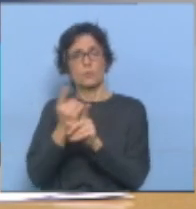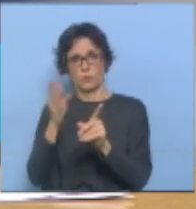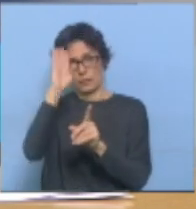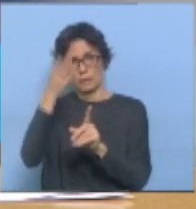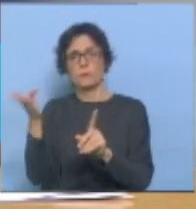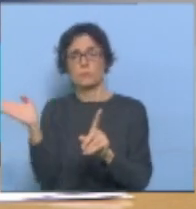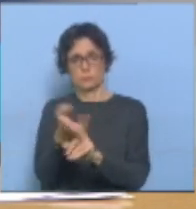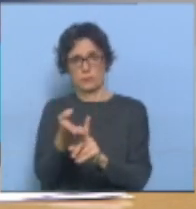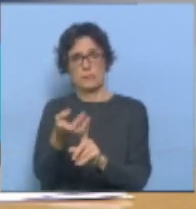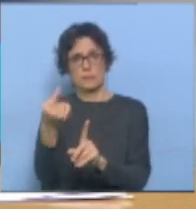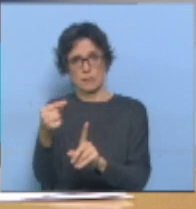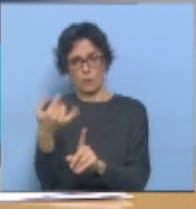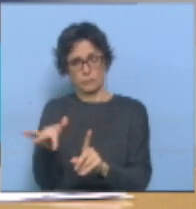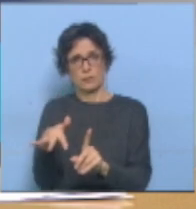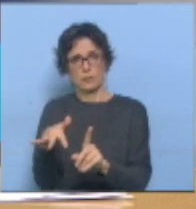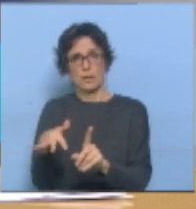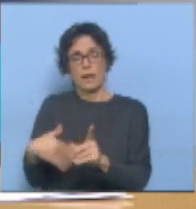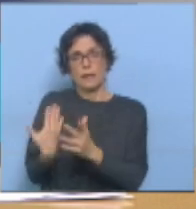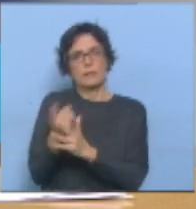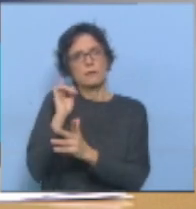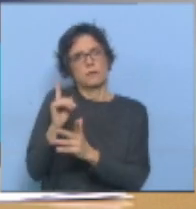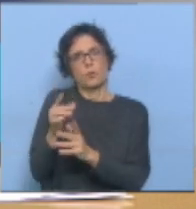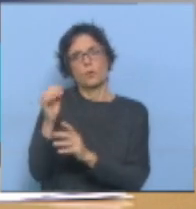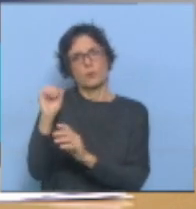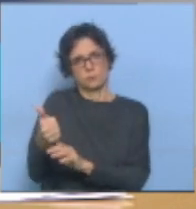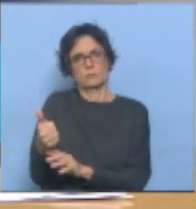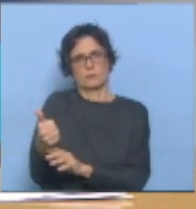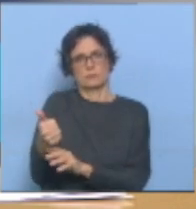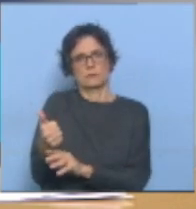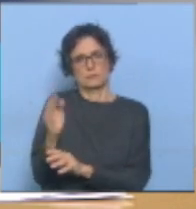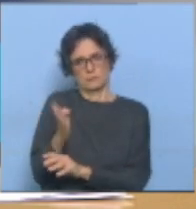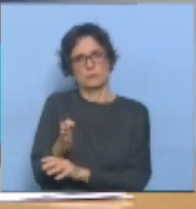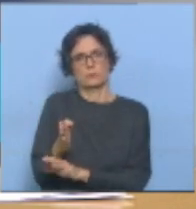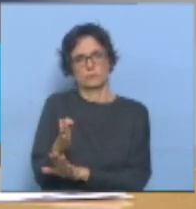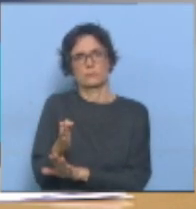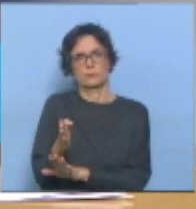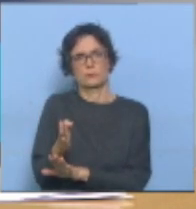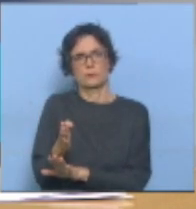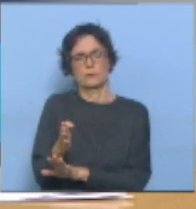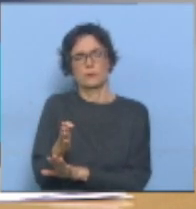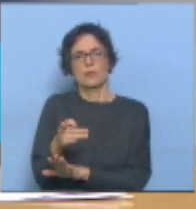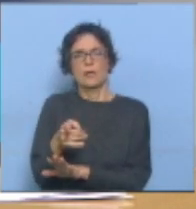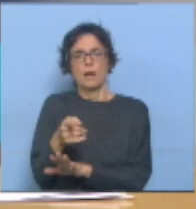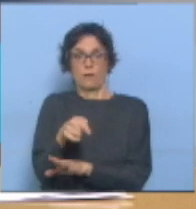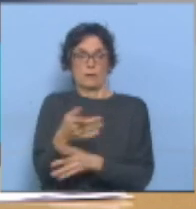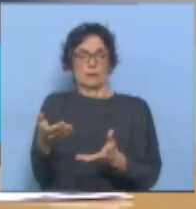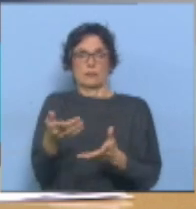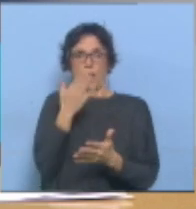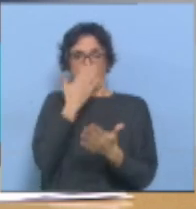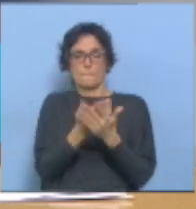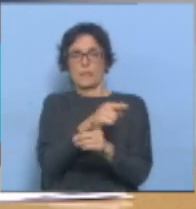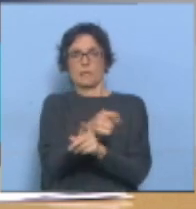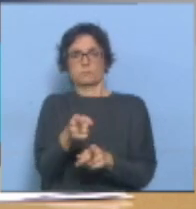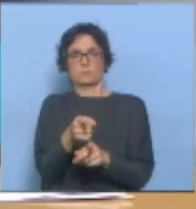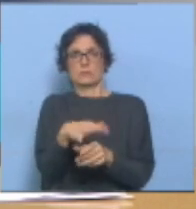mal, valoriza o que é o bem, e nisso tudo, sim, é uma inversão dos valores